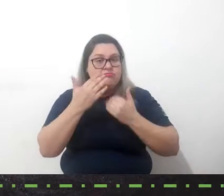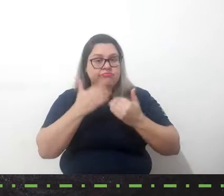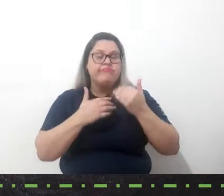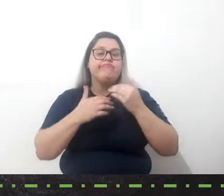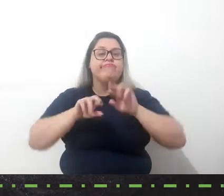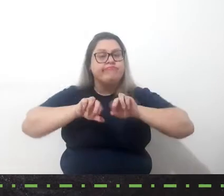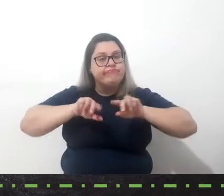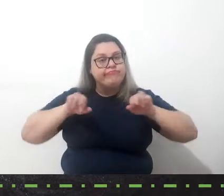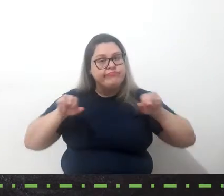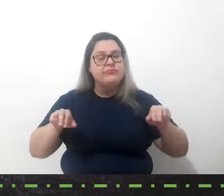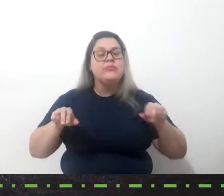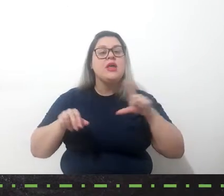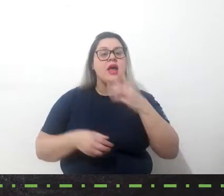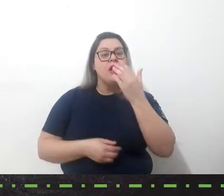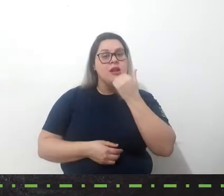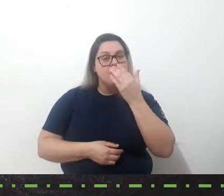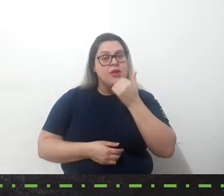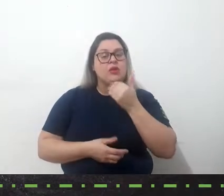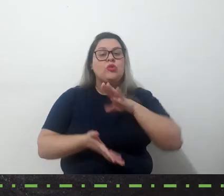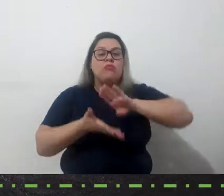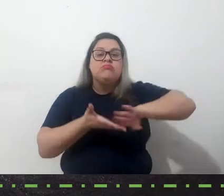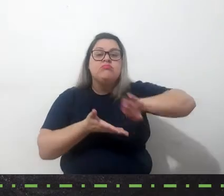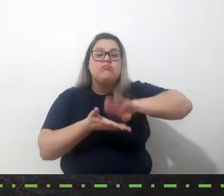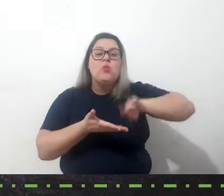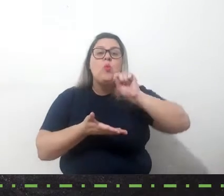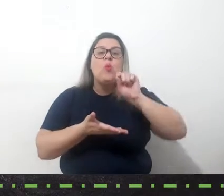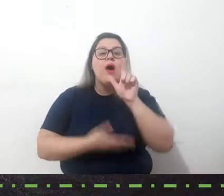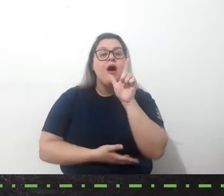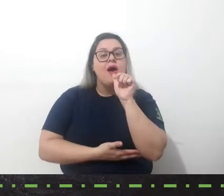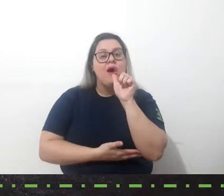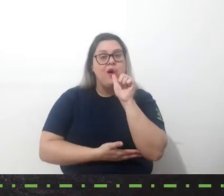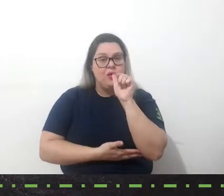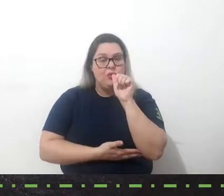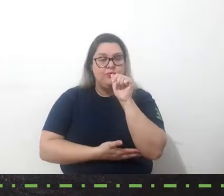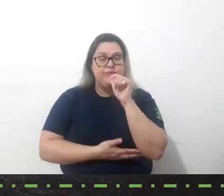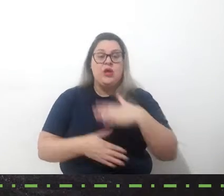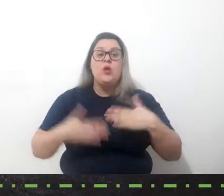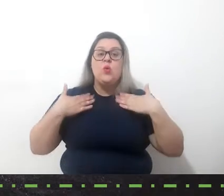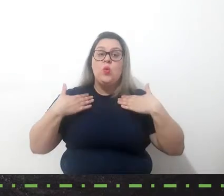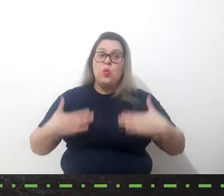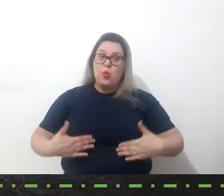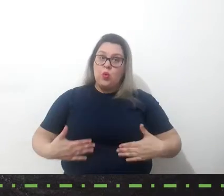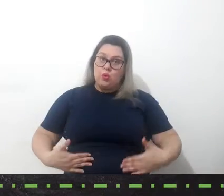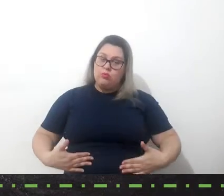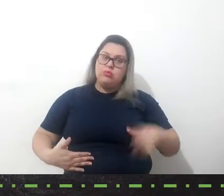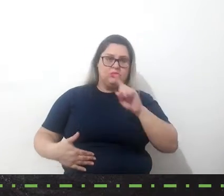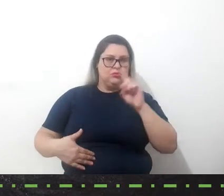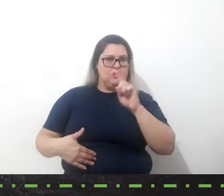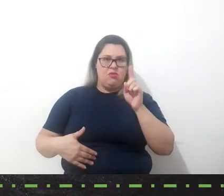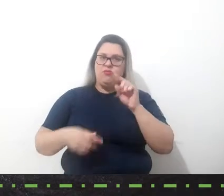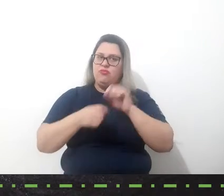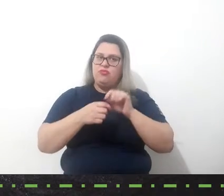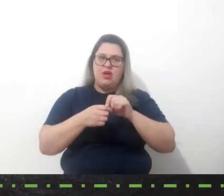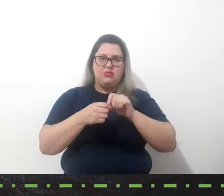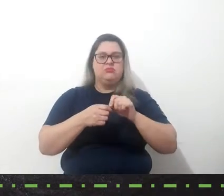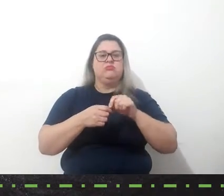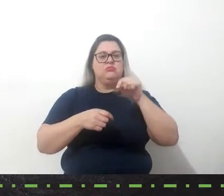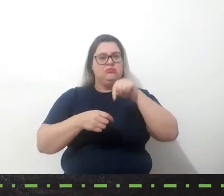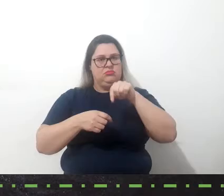esses alimentos eles vão liberando água, tá? O corpo não vai liberar essa água nas fezes,